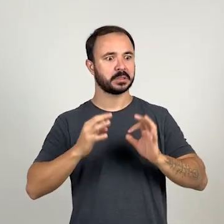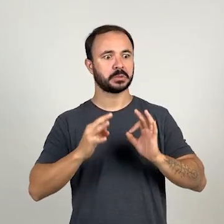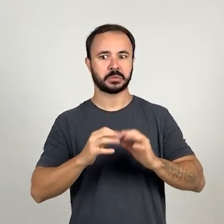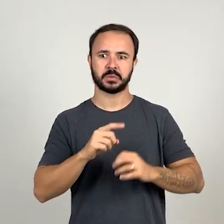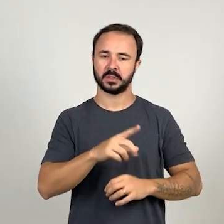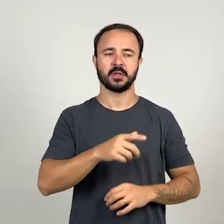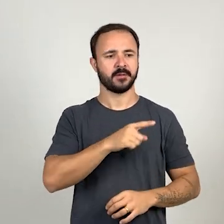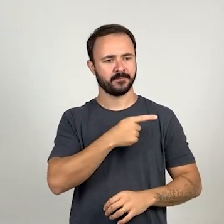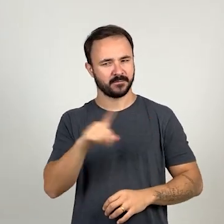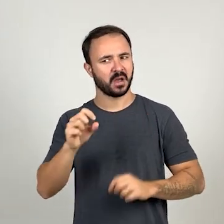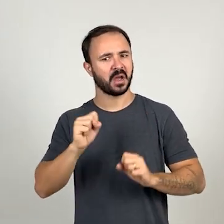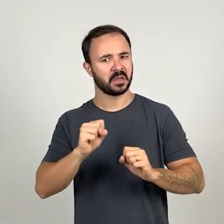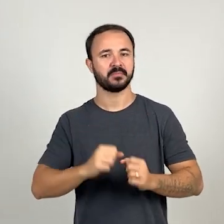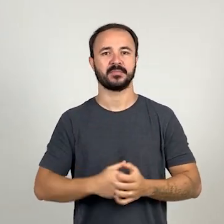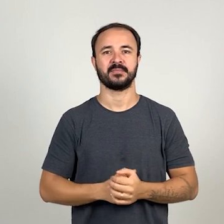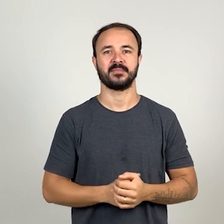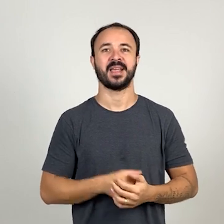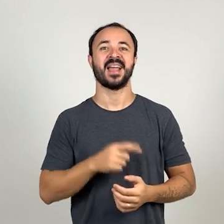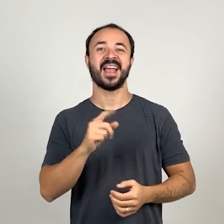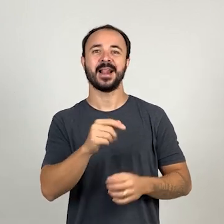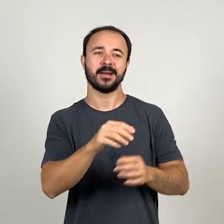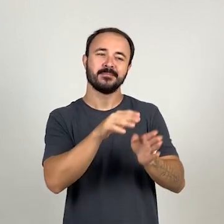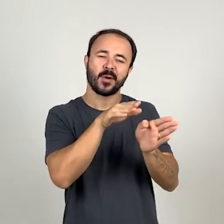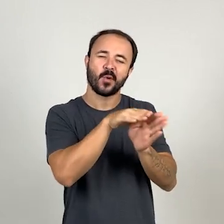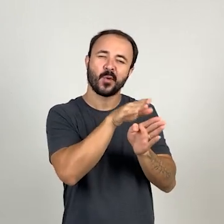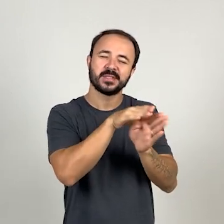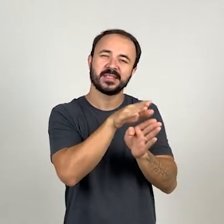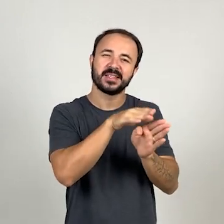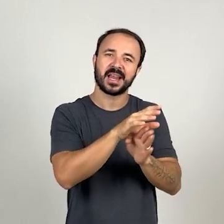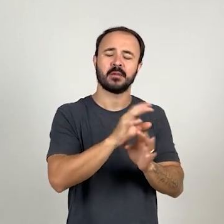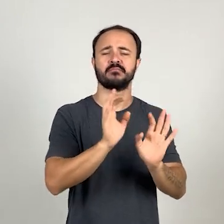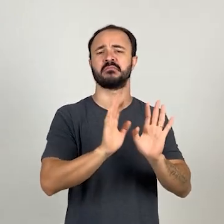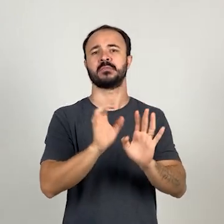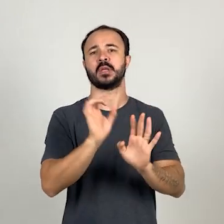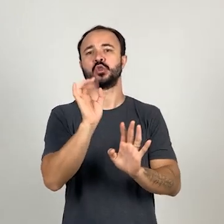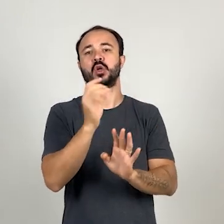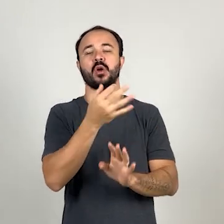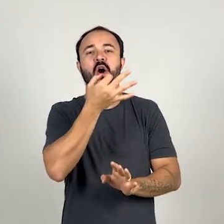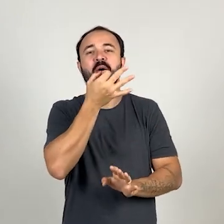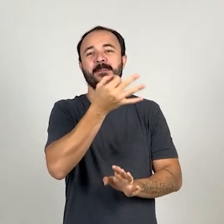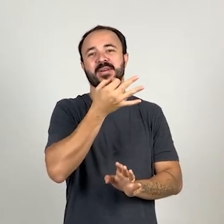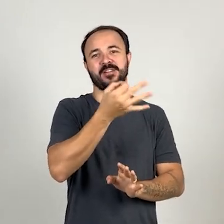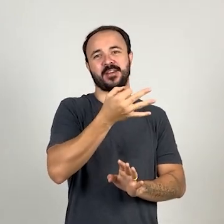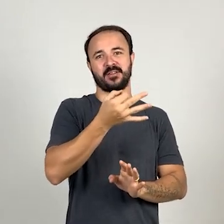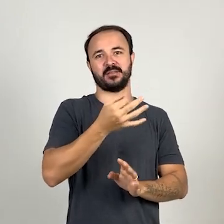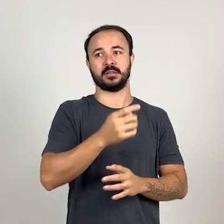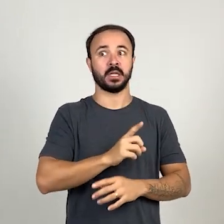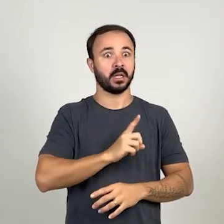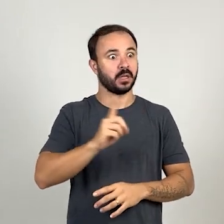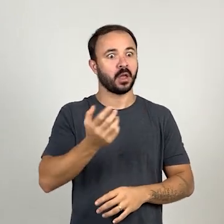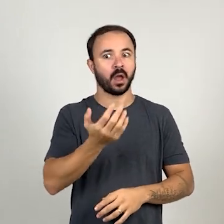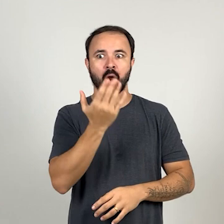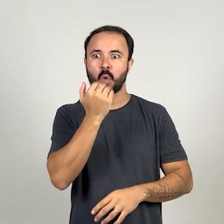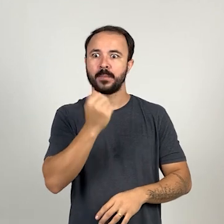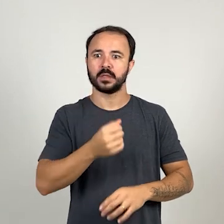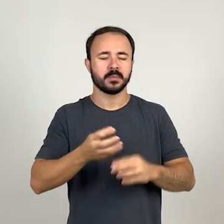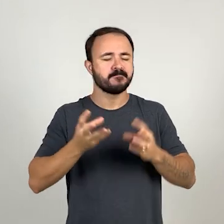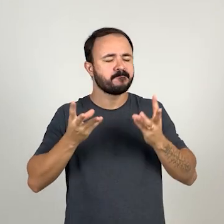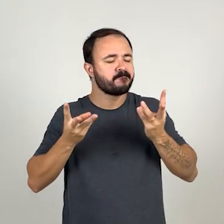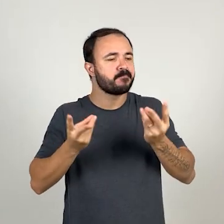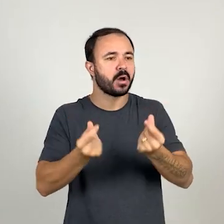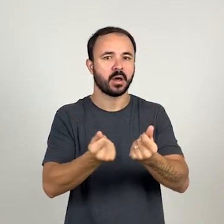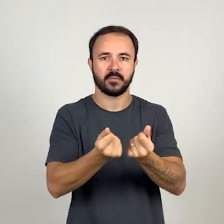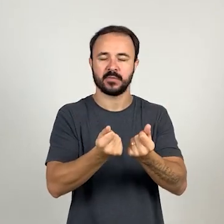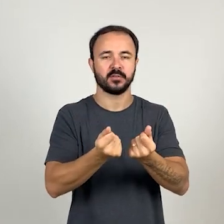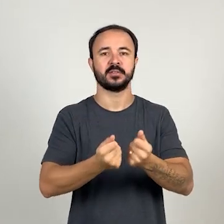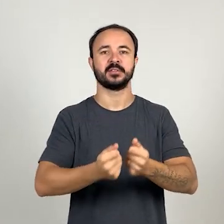restaurante. Parece uma sugestão, mas não é um conselho, é uma recomendação. The food is brilliant, então a comida é maravilhosa.